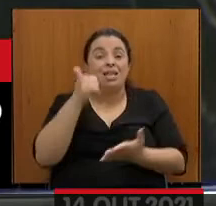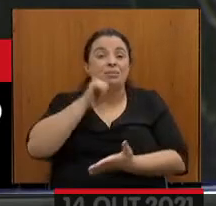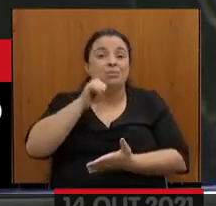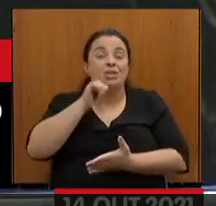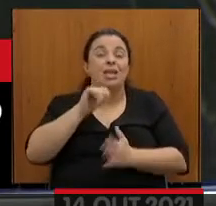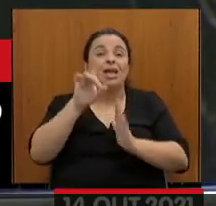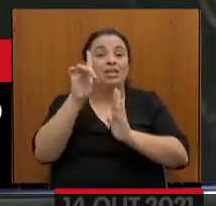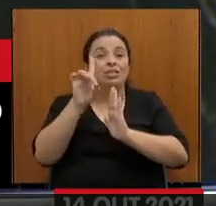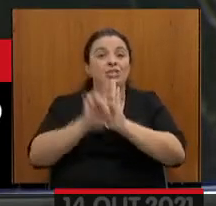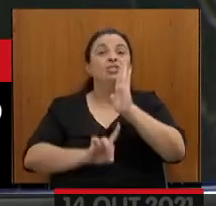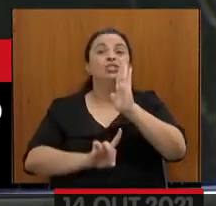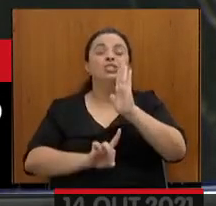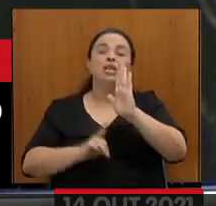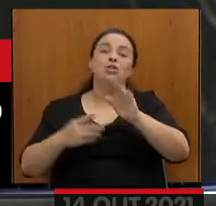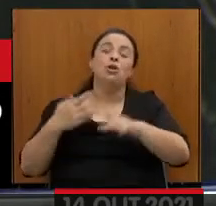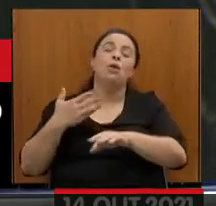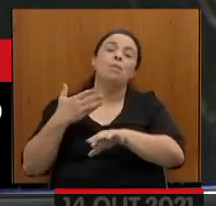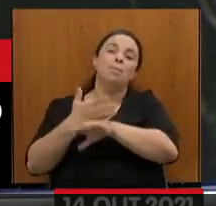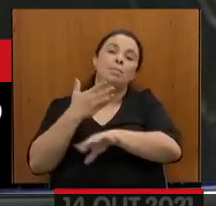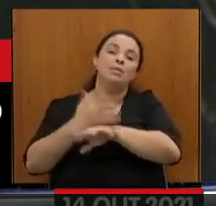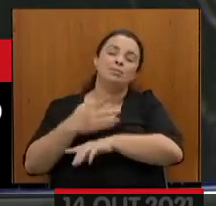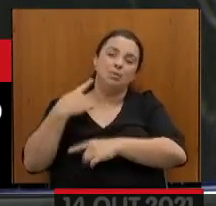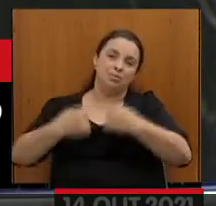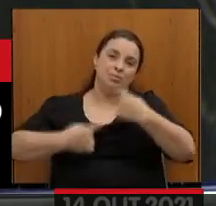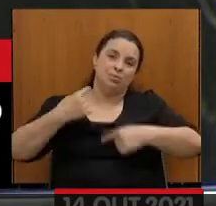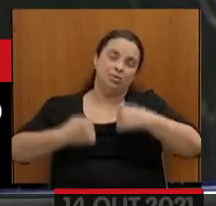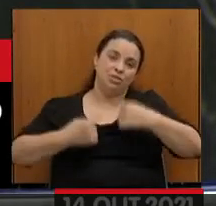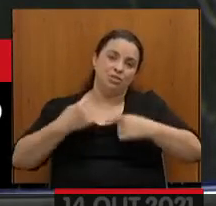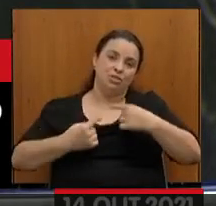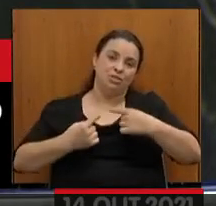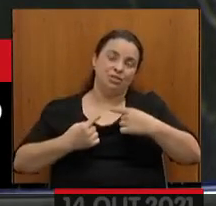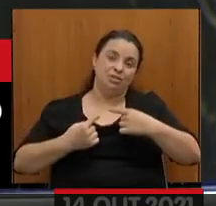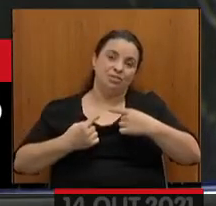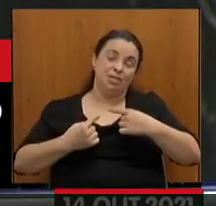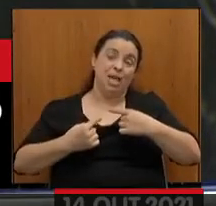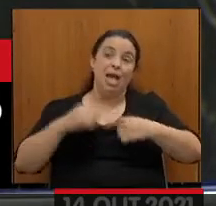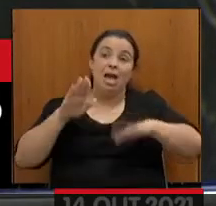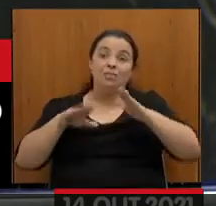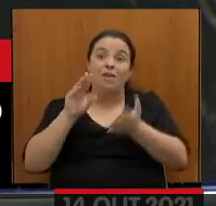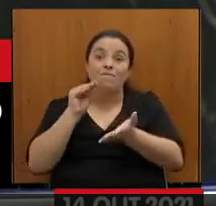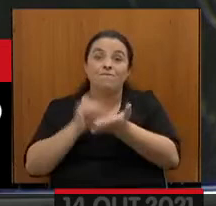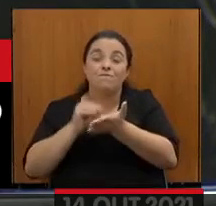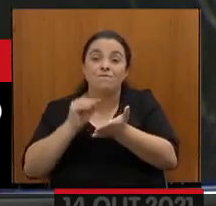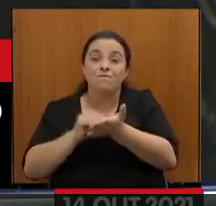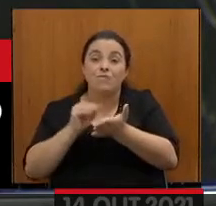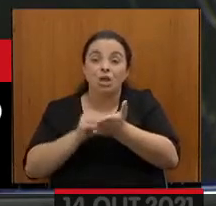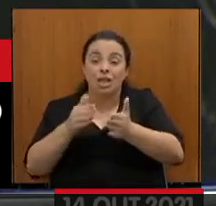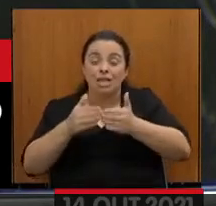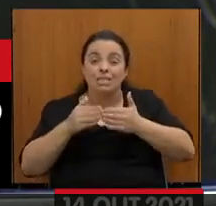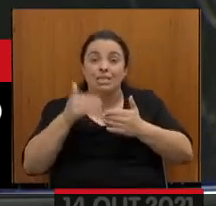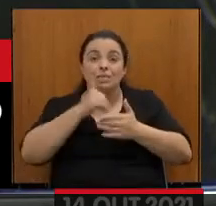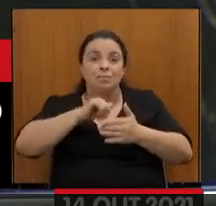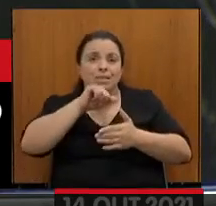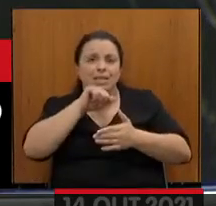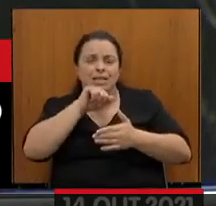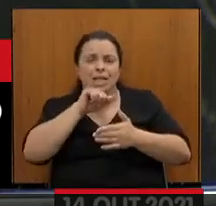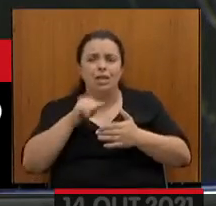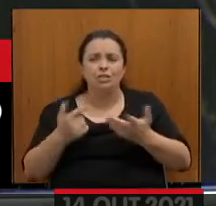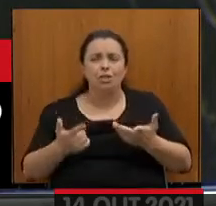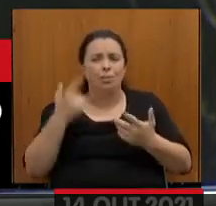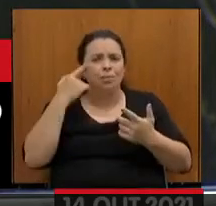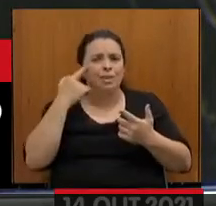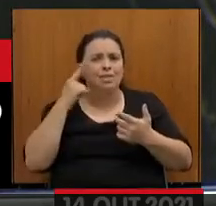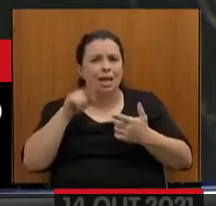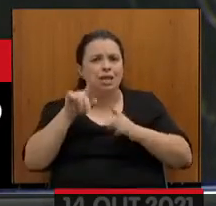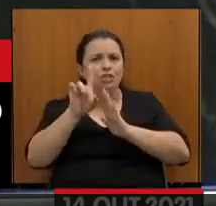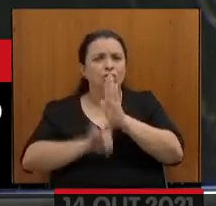situação da ausência da licença maternidade, do direito à licença maternidade, a gente pergunta se é de todos e de todas mesmo, né? Porque nós